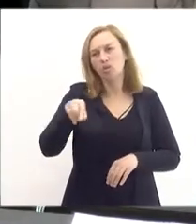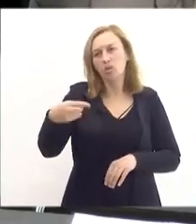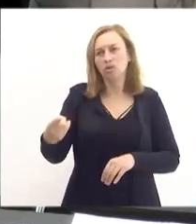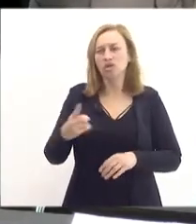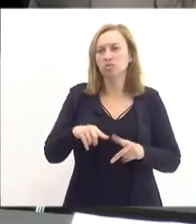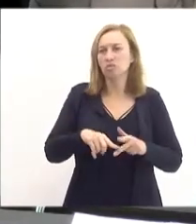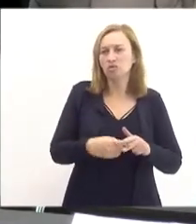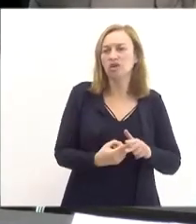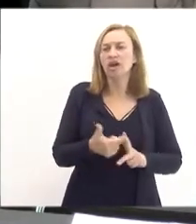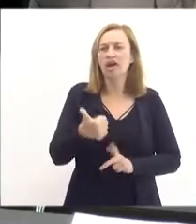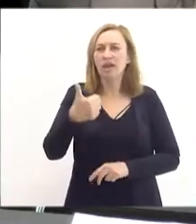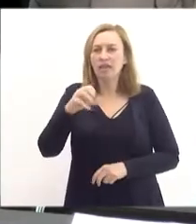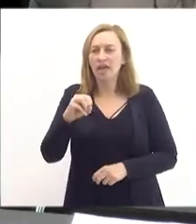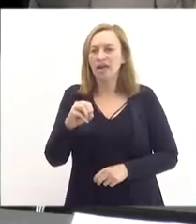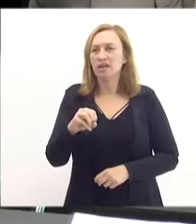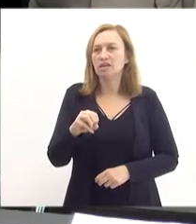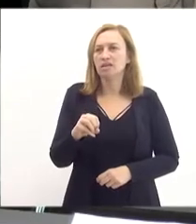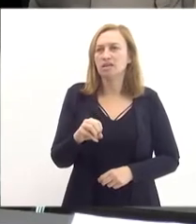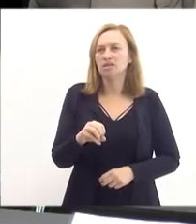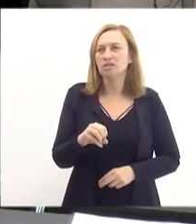10, então,